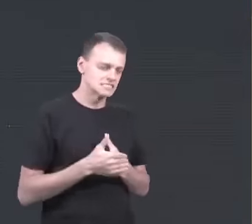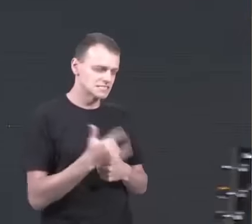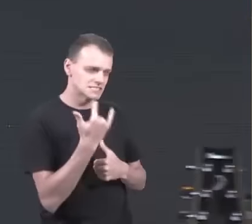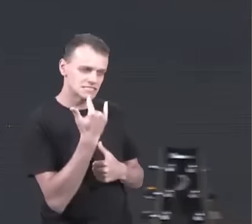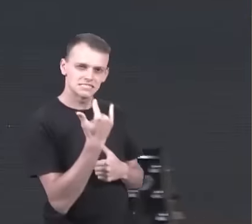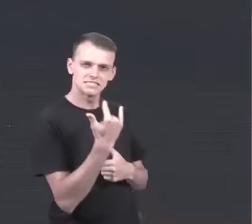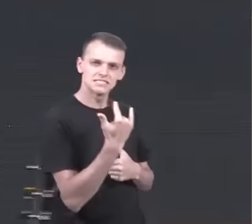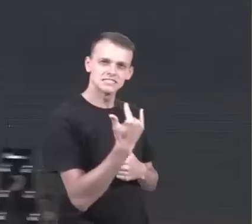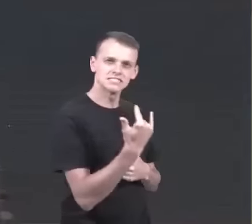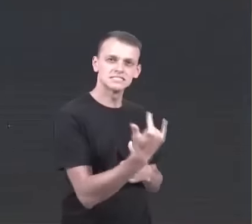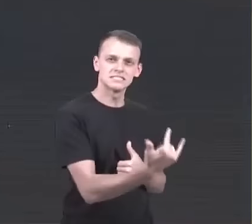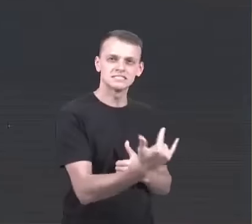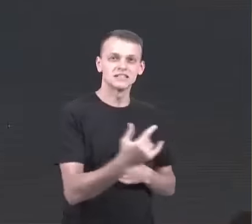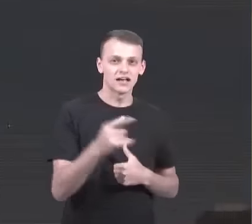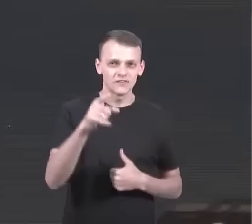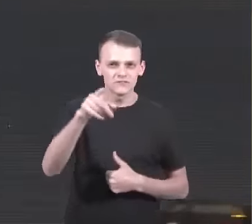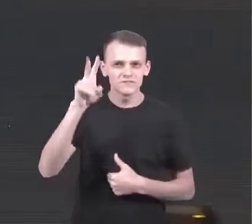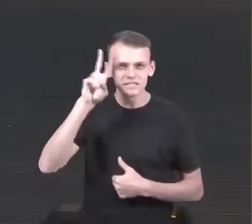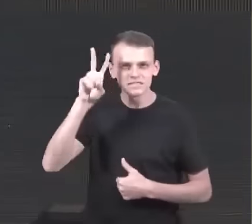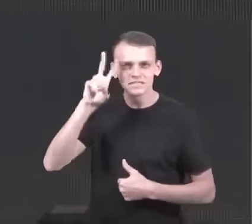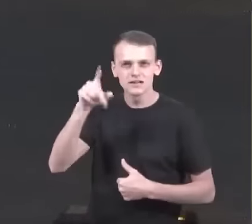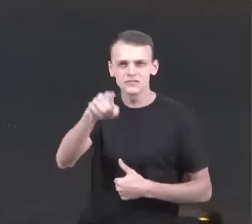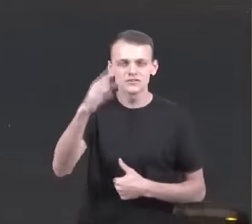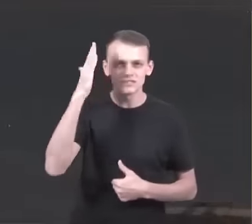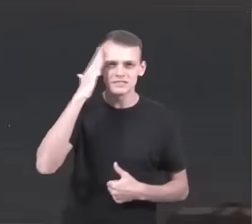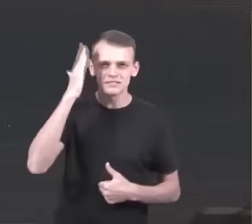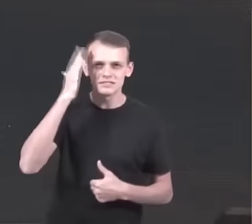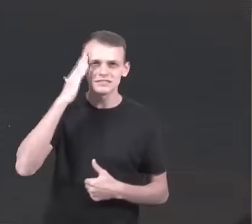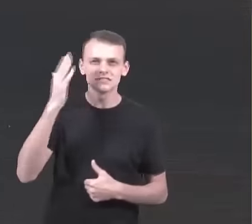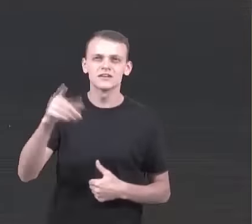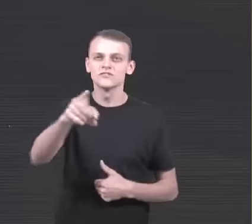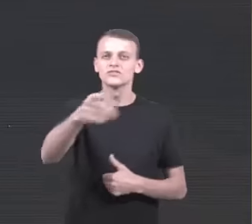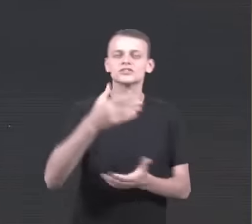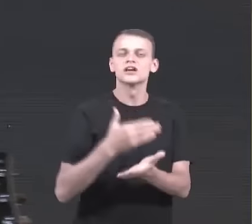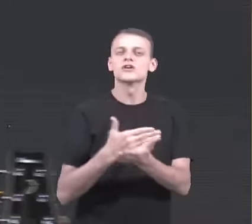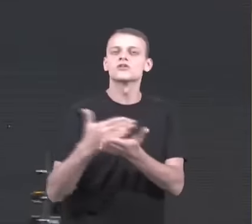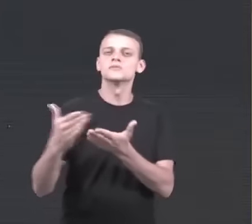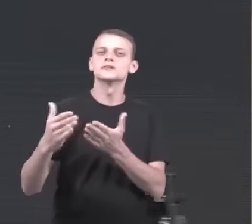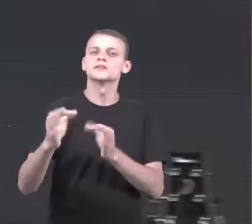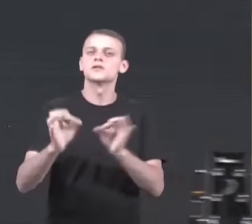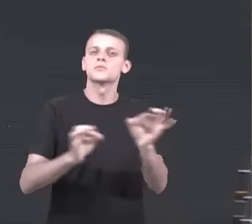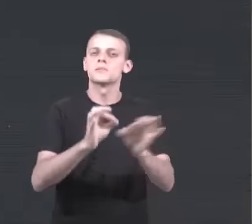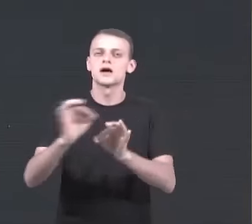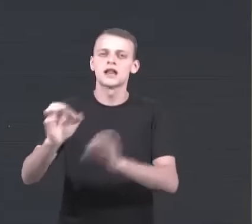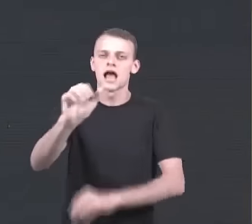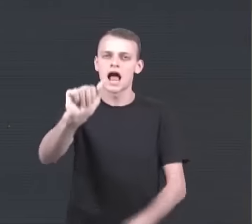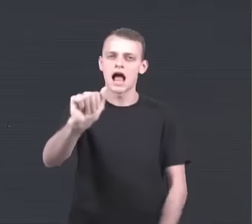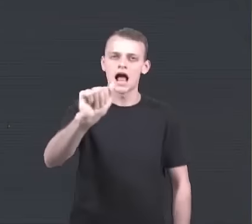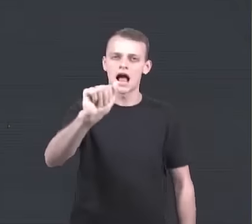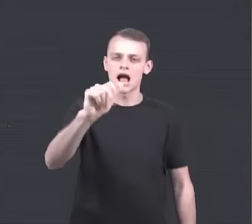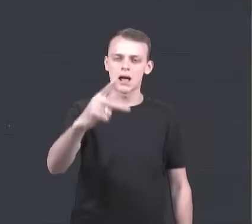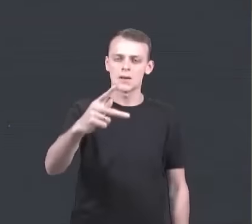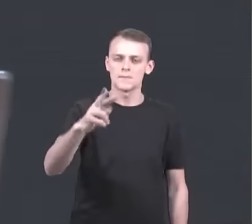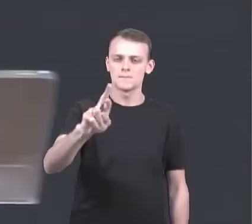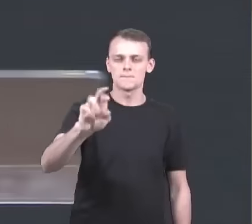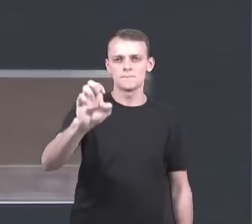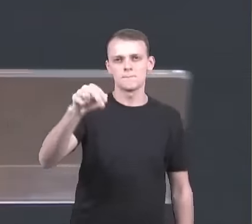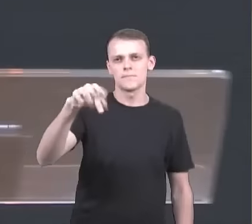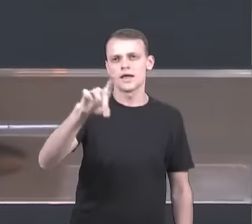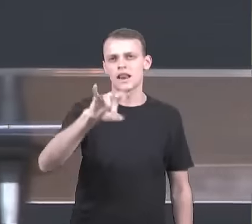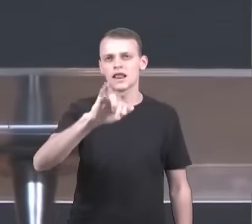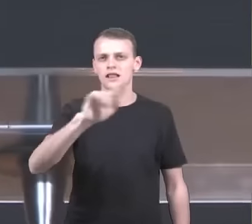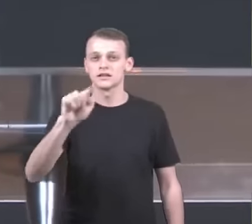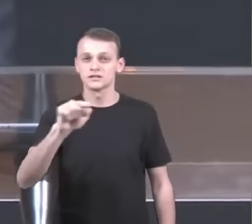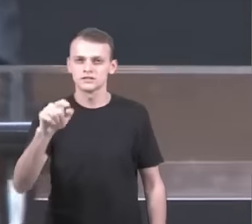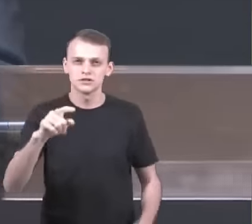diabo e o seu aprendiz, fala o seu aprendiz, no livro de C.S. Lewis: nossa estratégia para o momento é